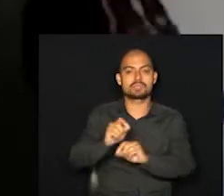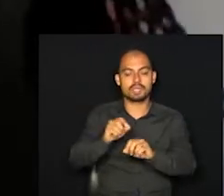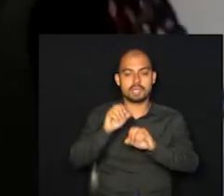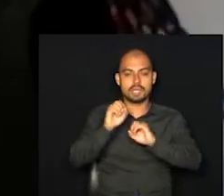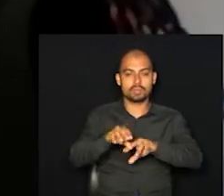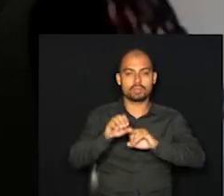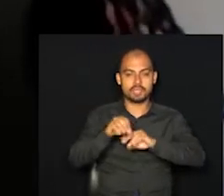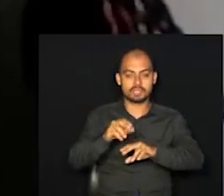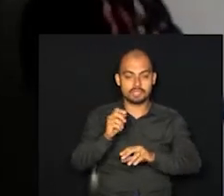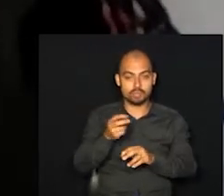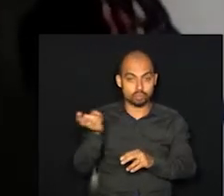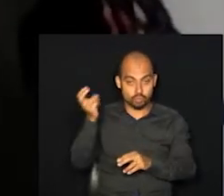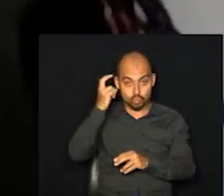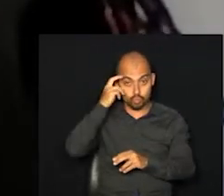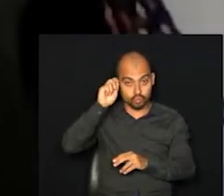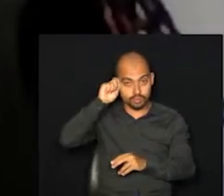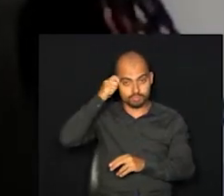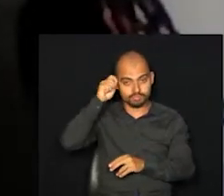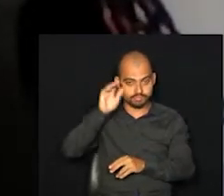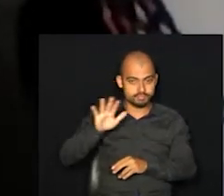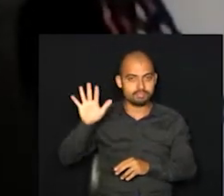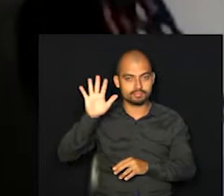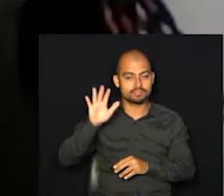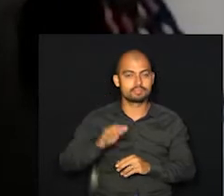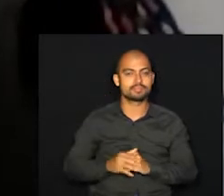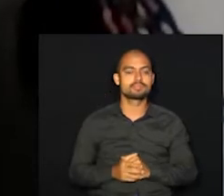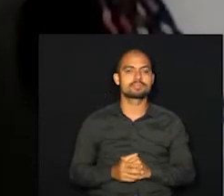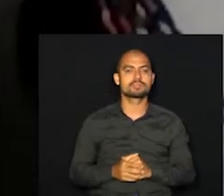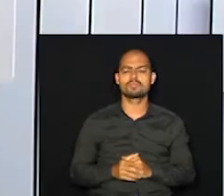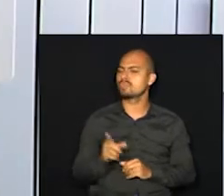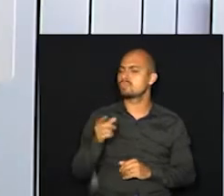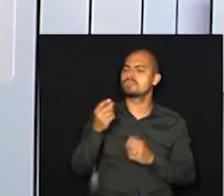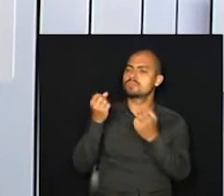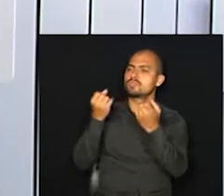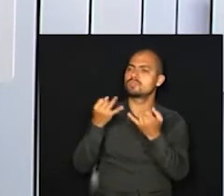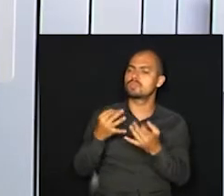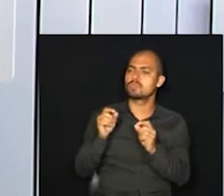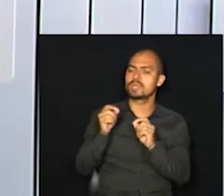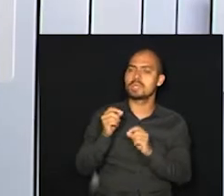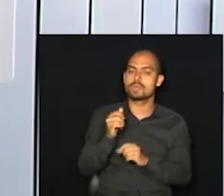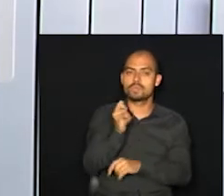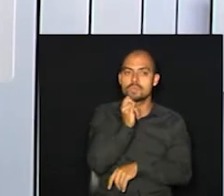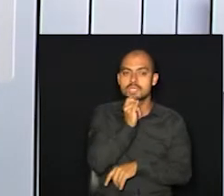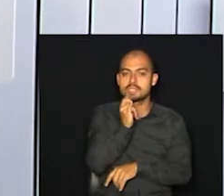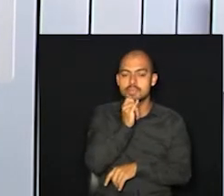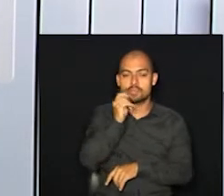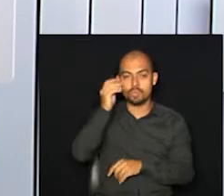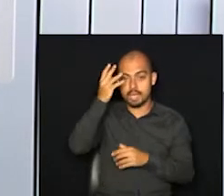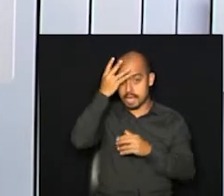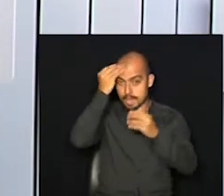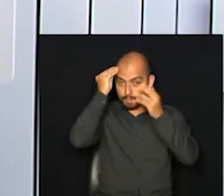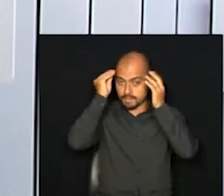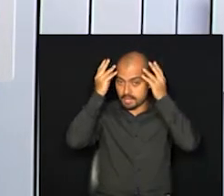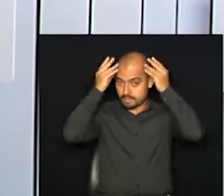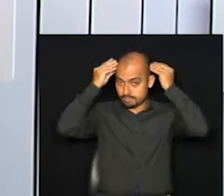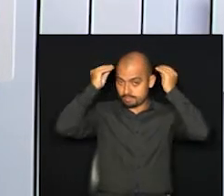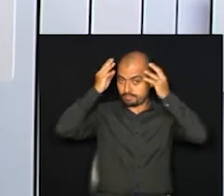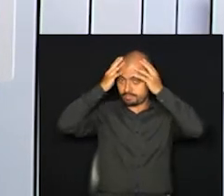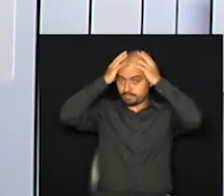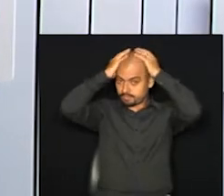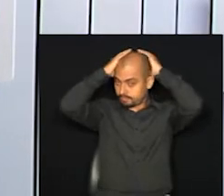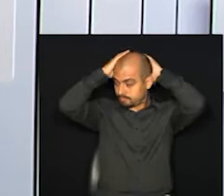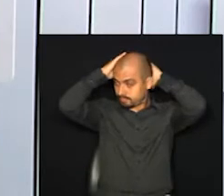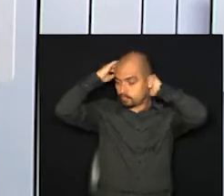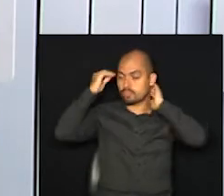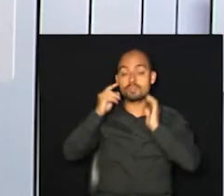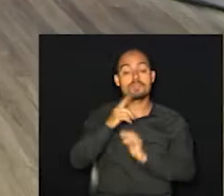cultura afro-brasileira. Você citou agora o exemplo do cabelo, né? Eu lembrei agora um vídeo